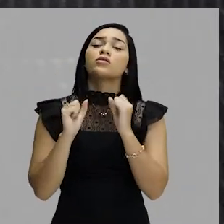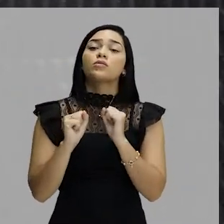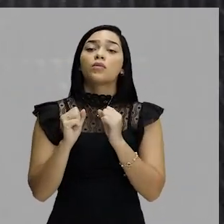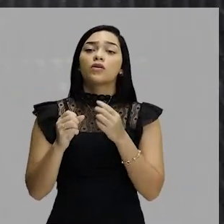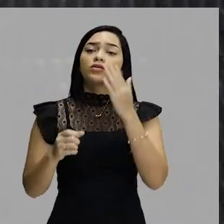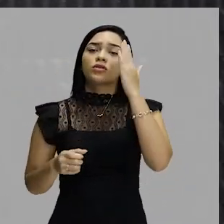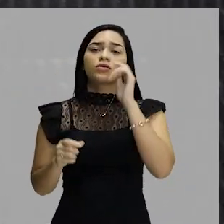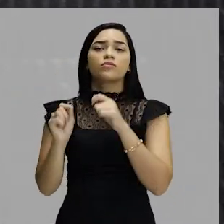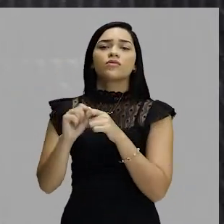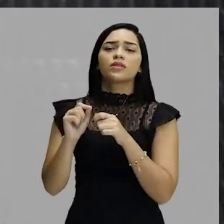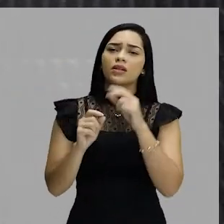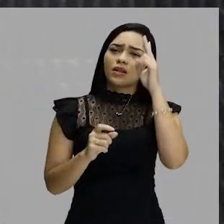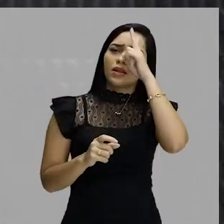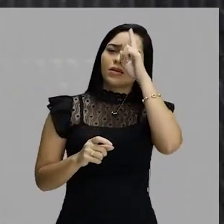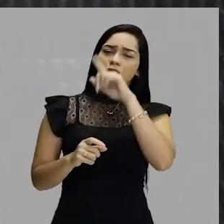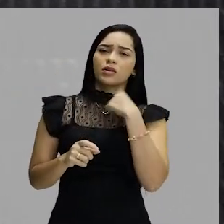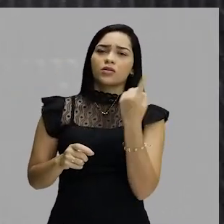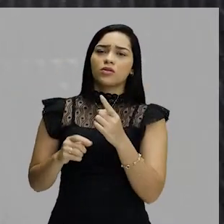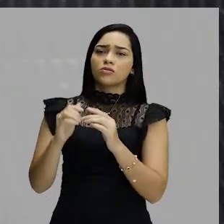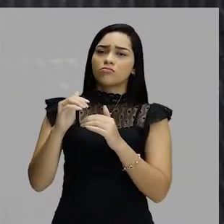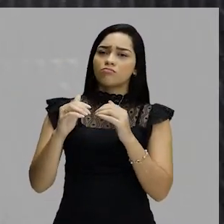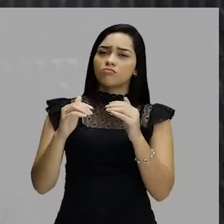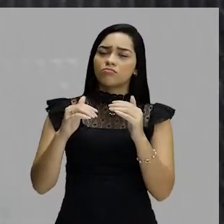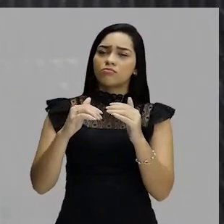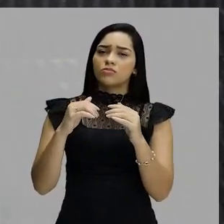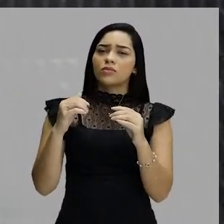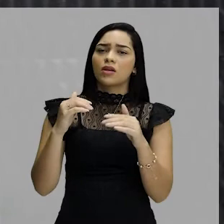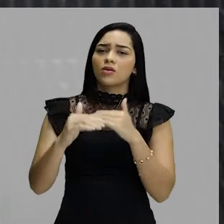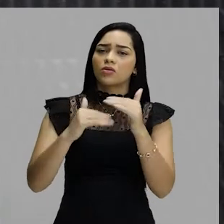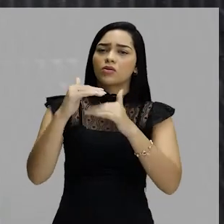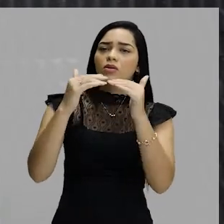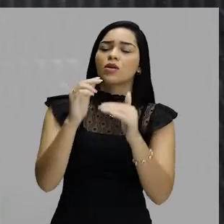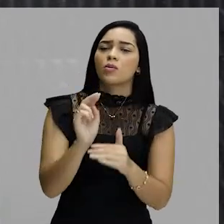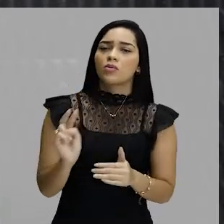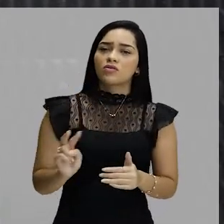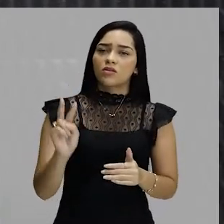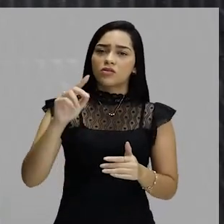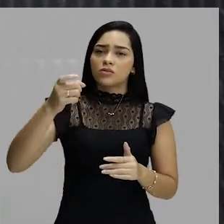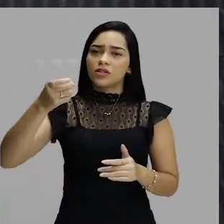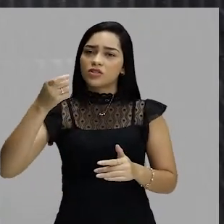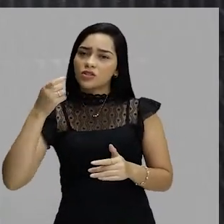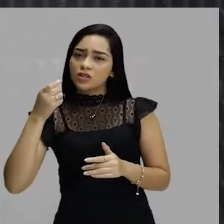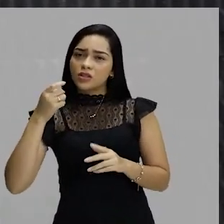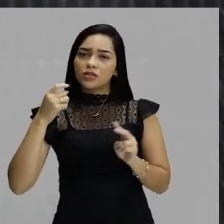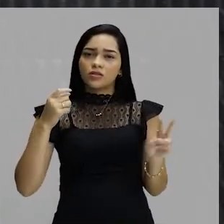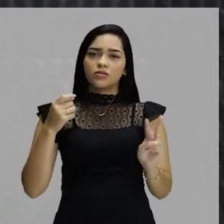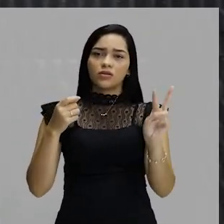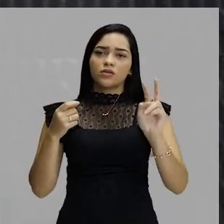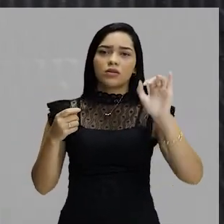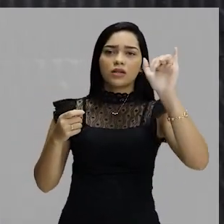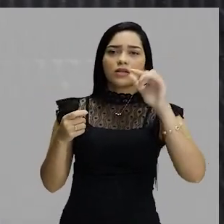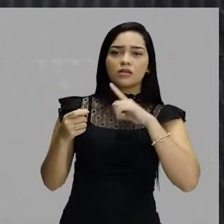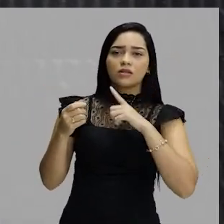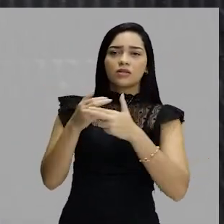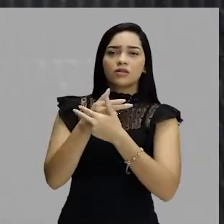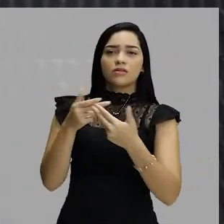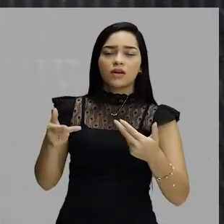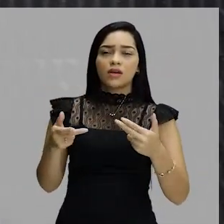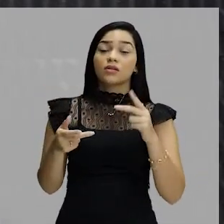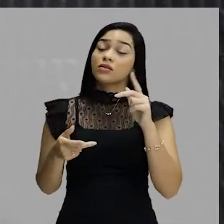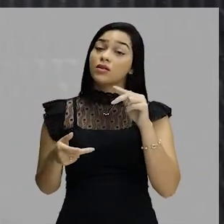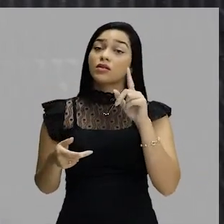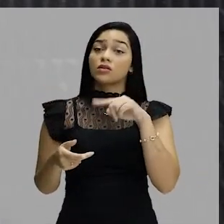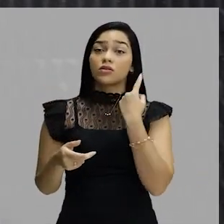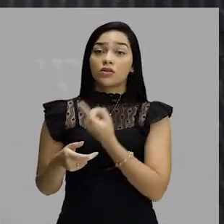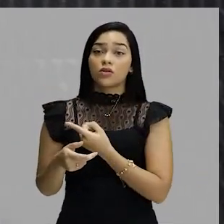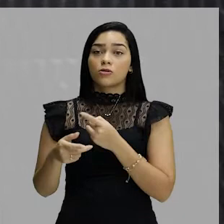fazer? Lembra que a gente construiu o gráfico da função, que a gente atribuiu valores para x, encontrou vários pares ordenados, né? A